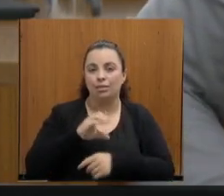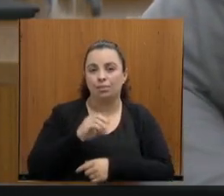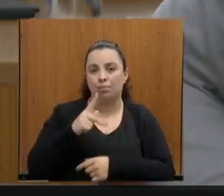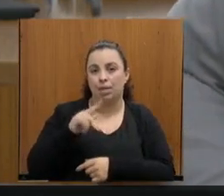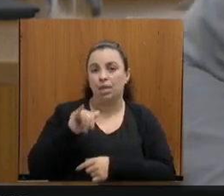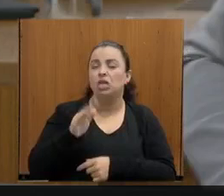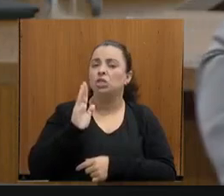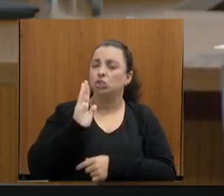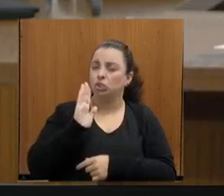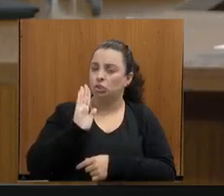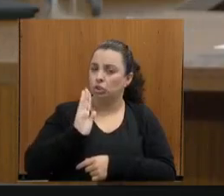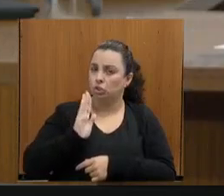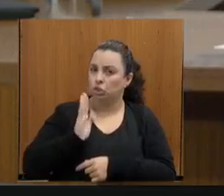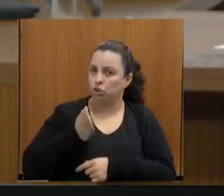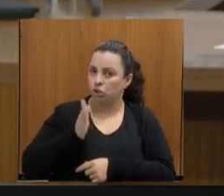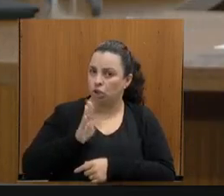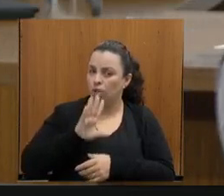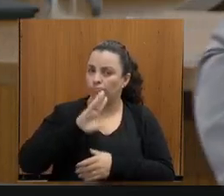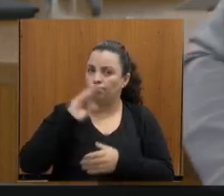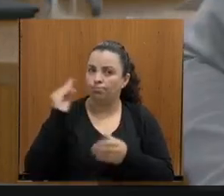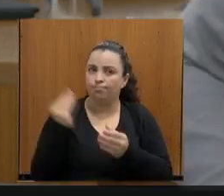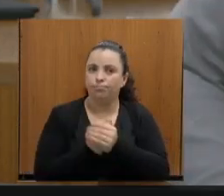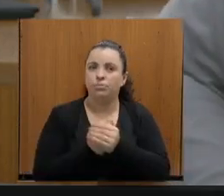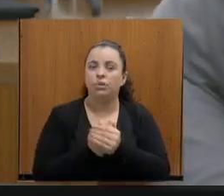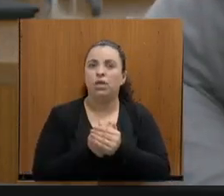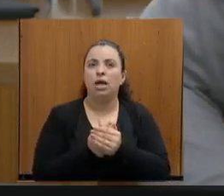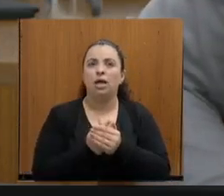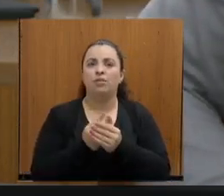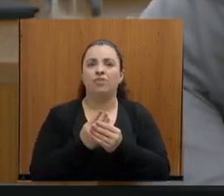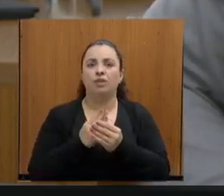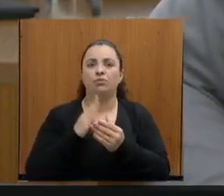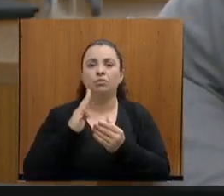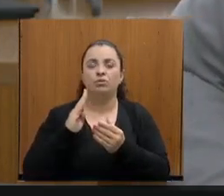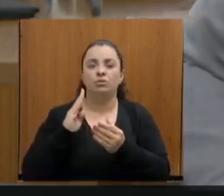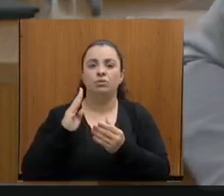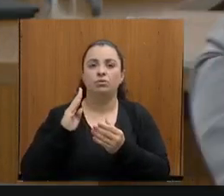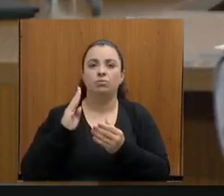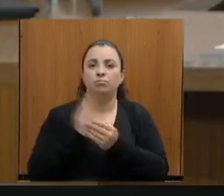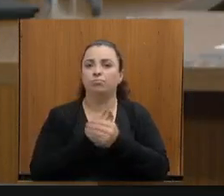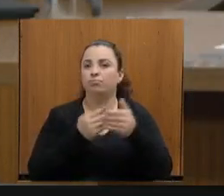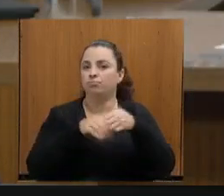foram devidamente arquivado em G1